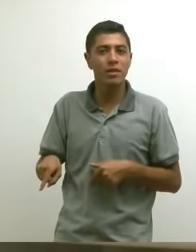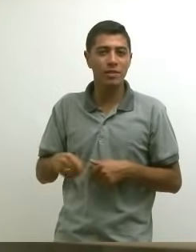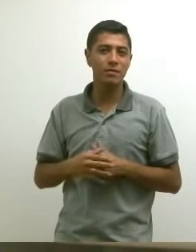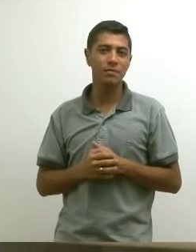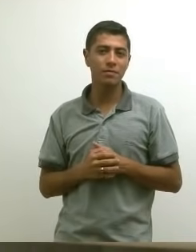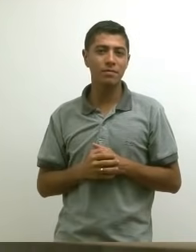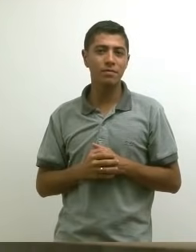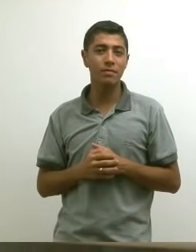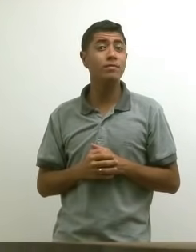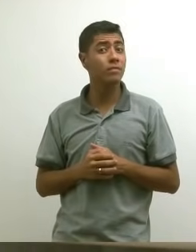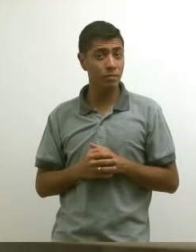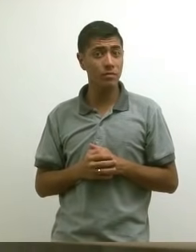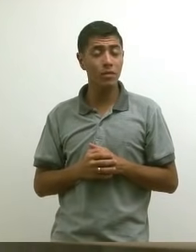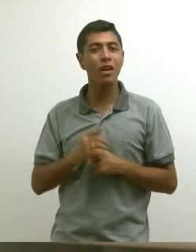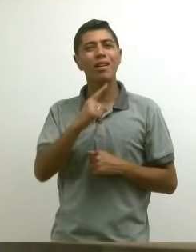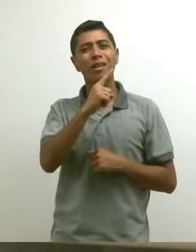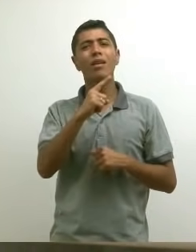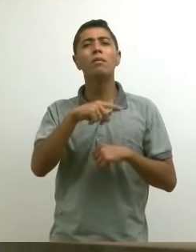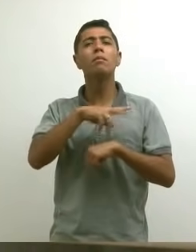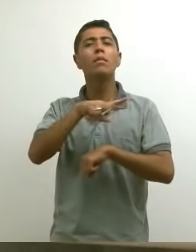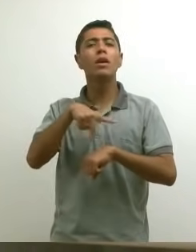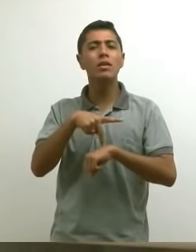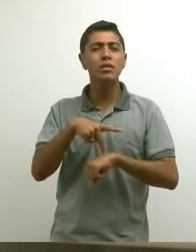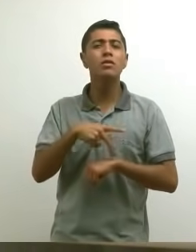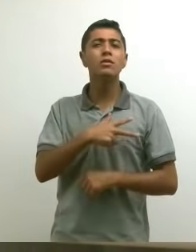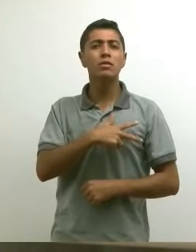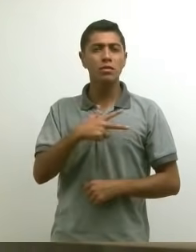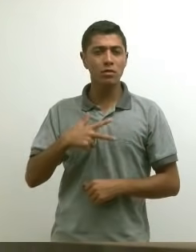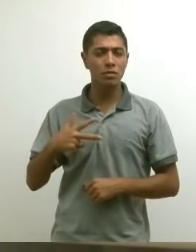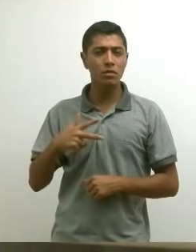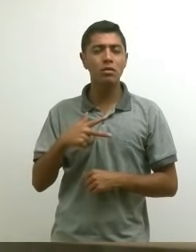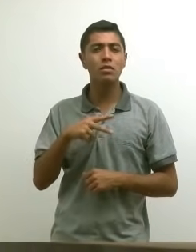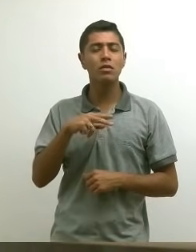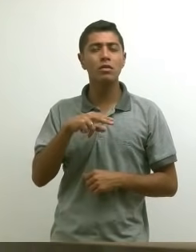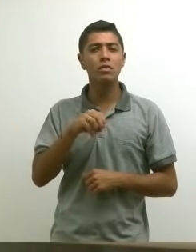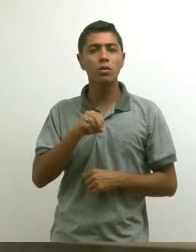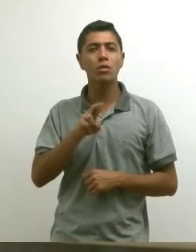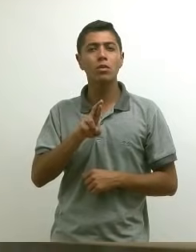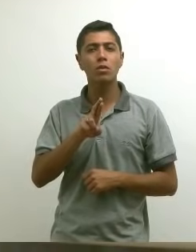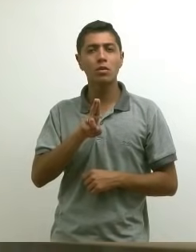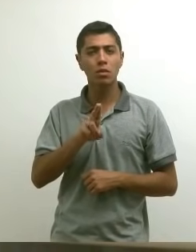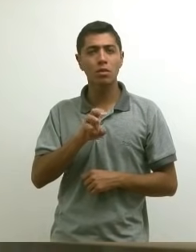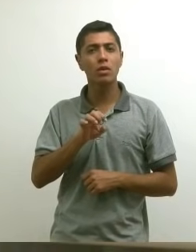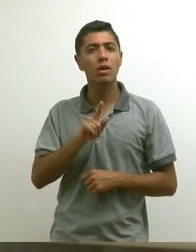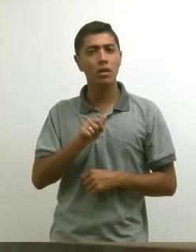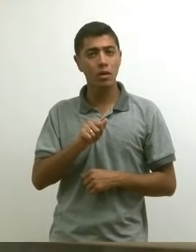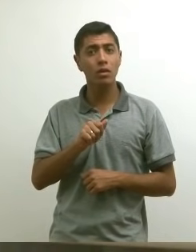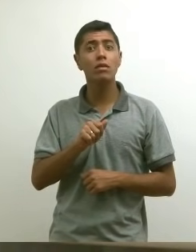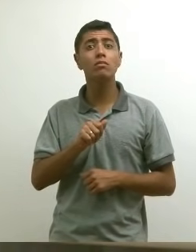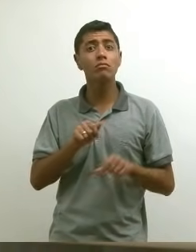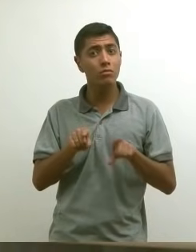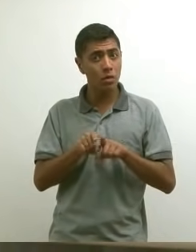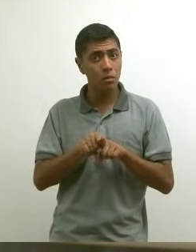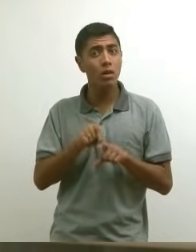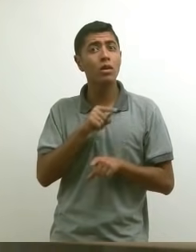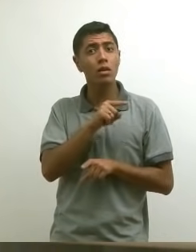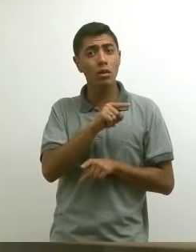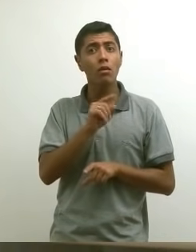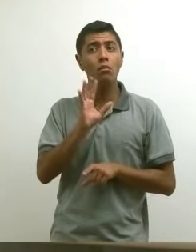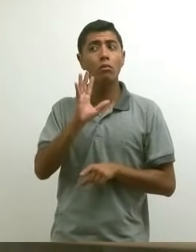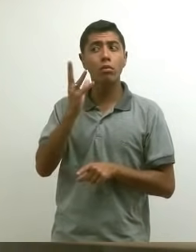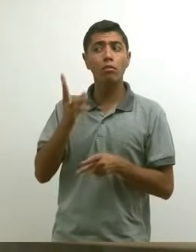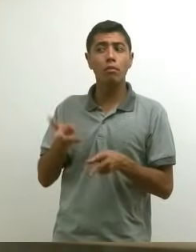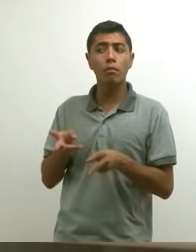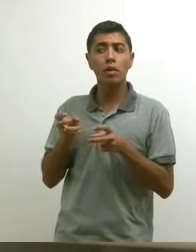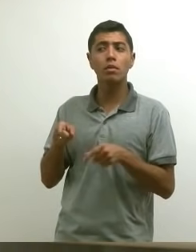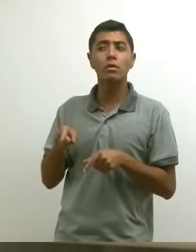escolar no ensino médio essas crianças em pedagogia - corrente vistas por exemplo pedagogia